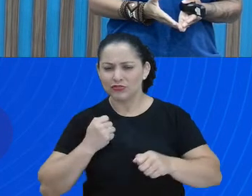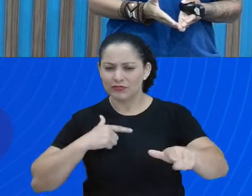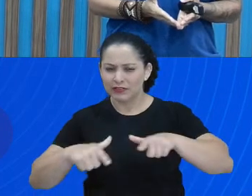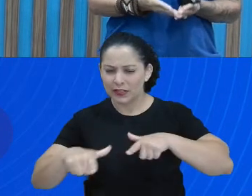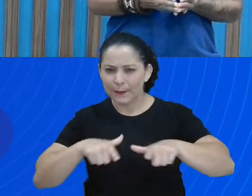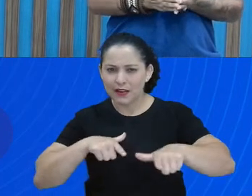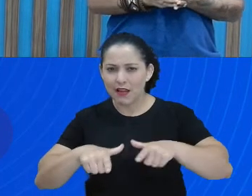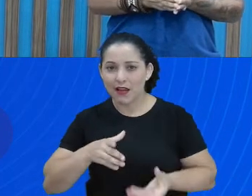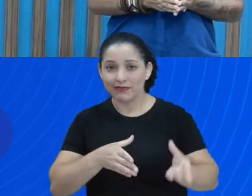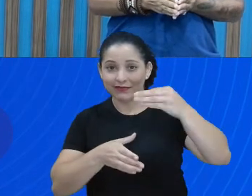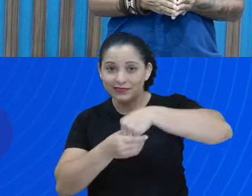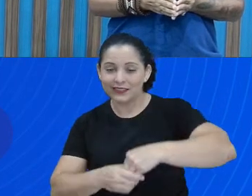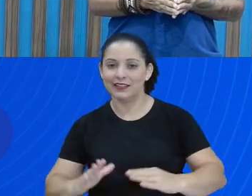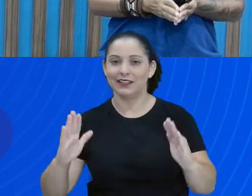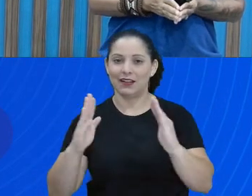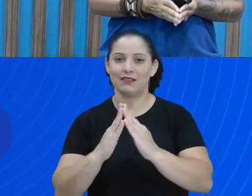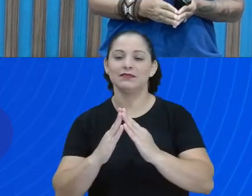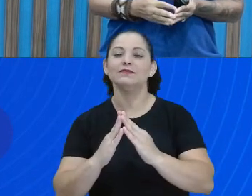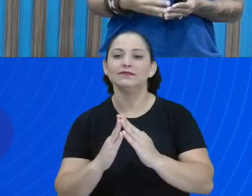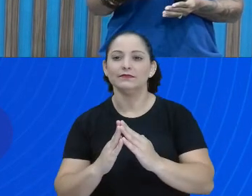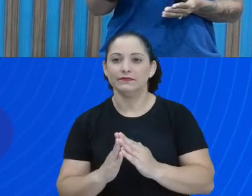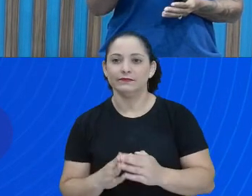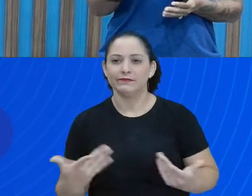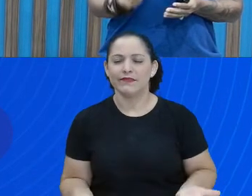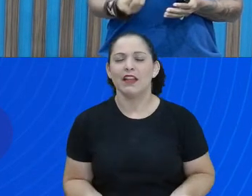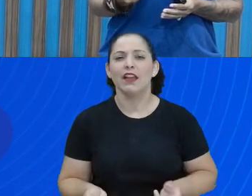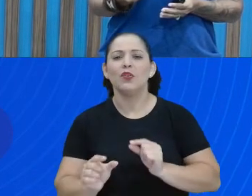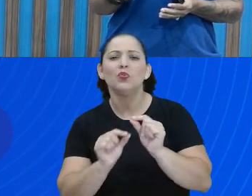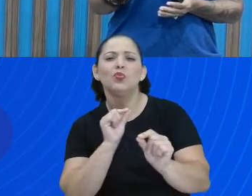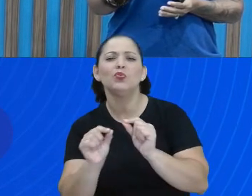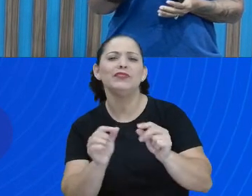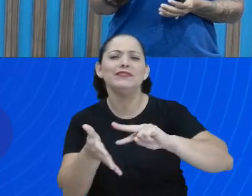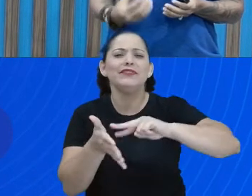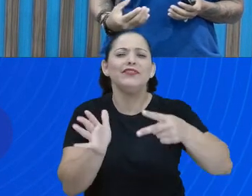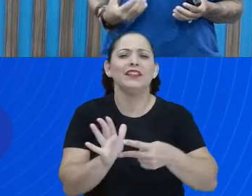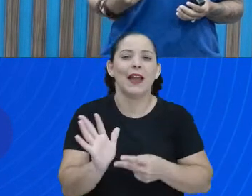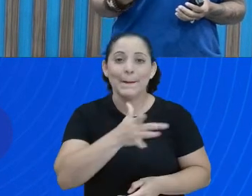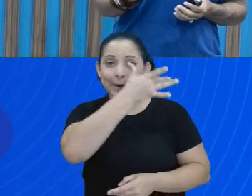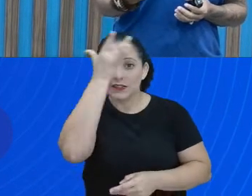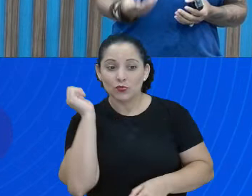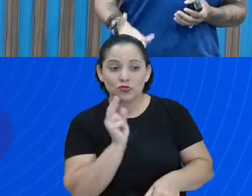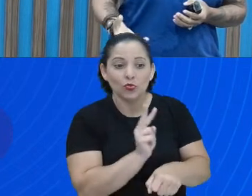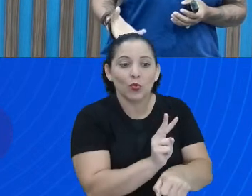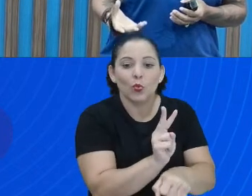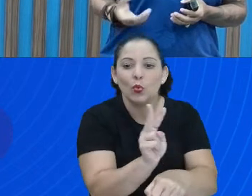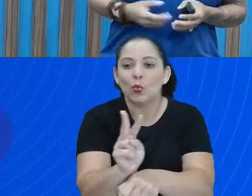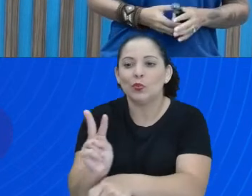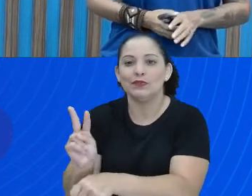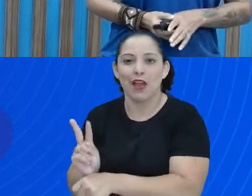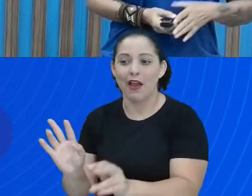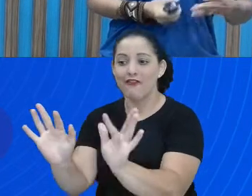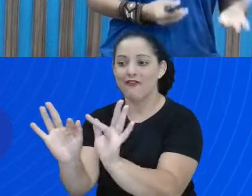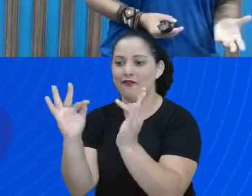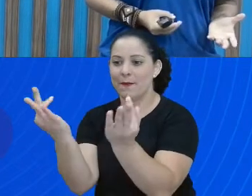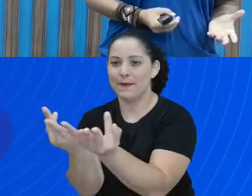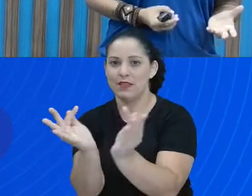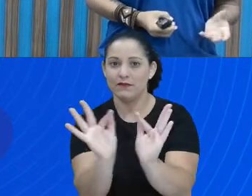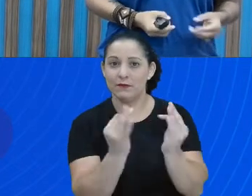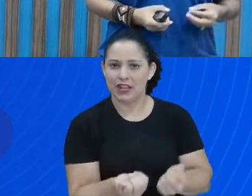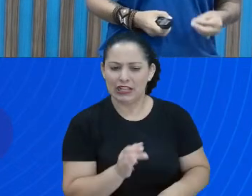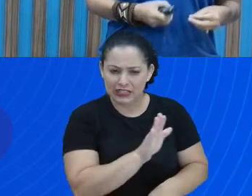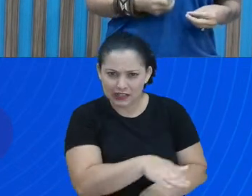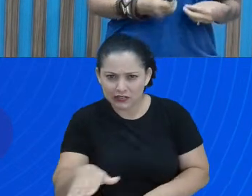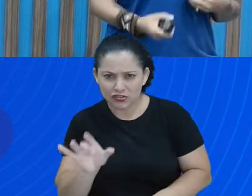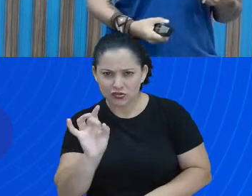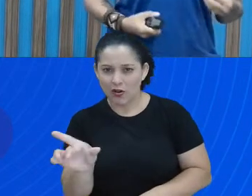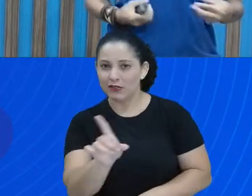professora? Então, o trabalho de cuidado são das pessoas que estão cuidando de outras pessoas. Não apenas das crianças, mas que